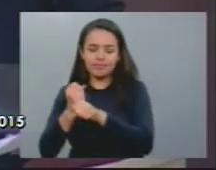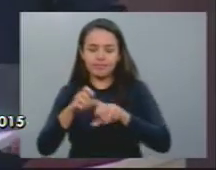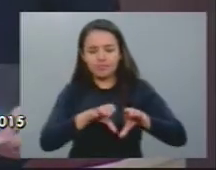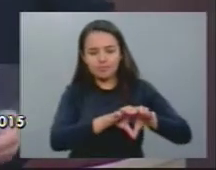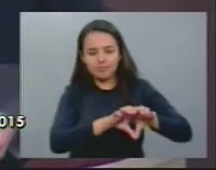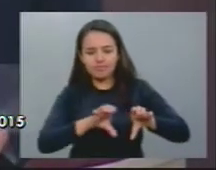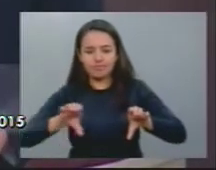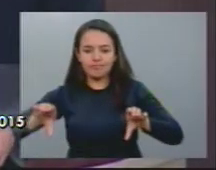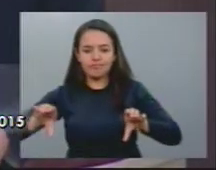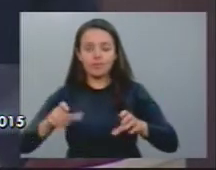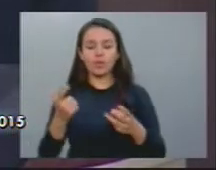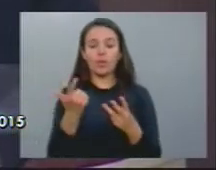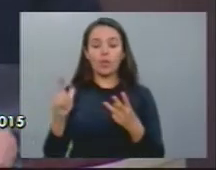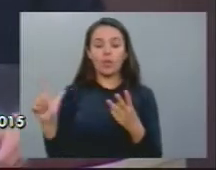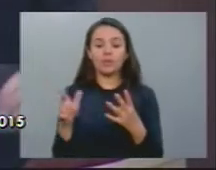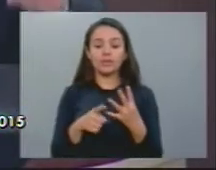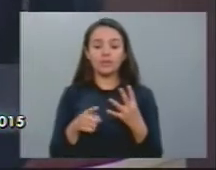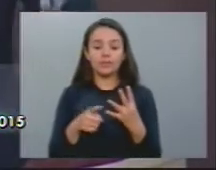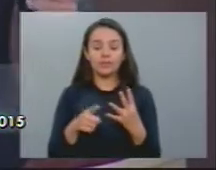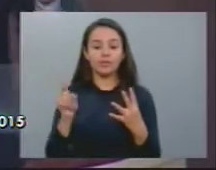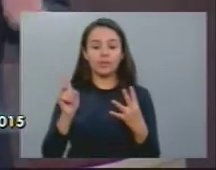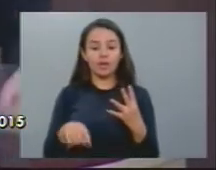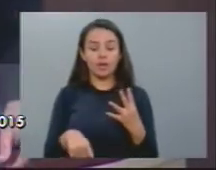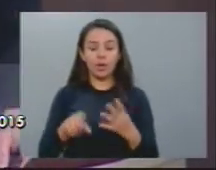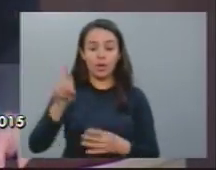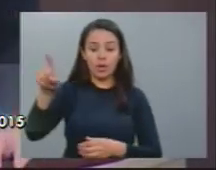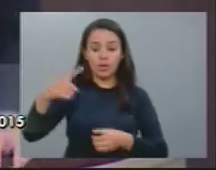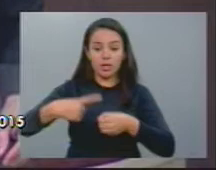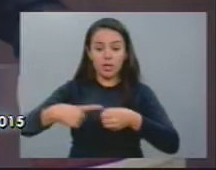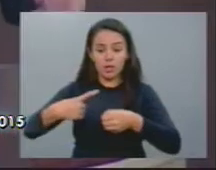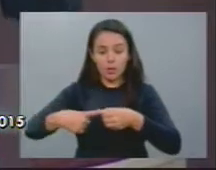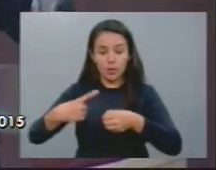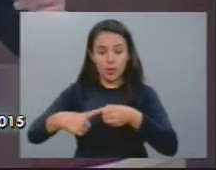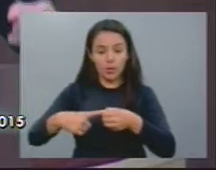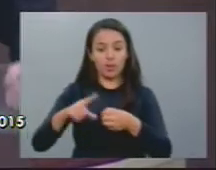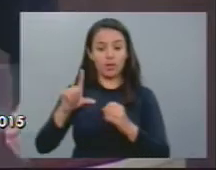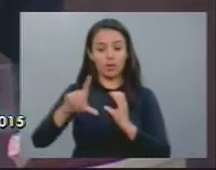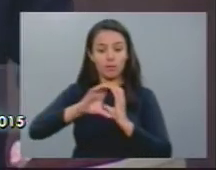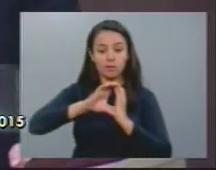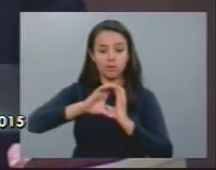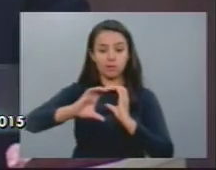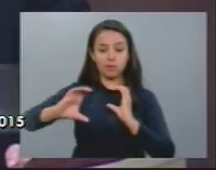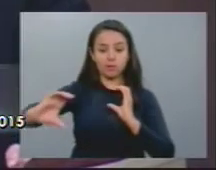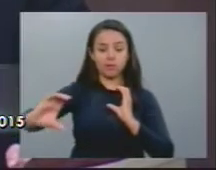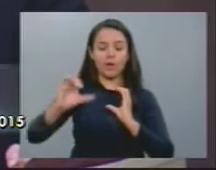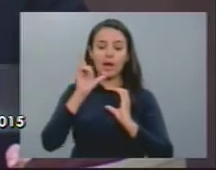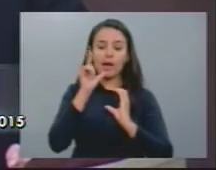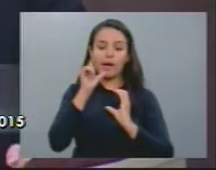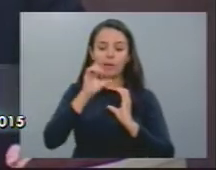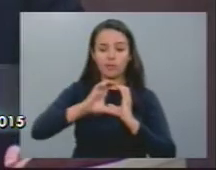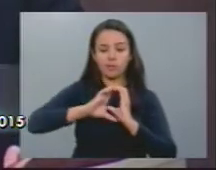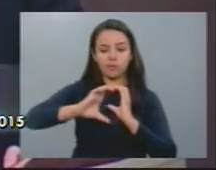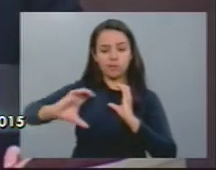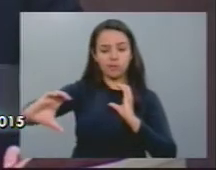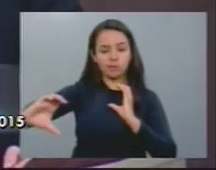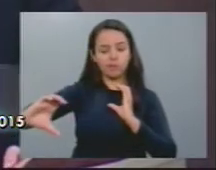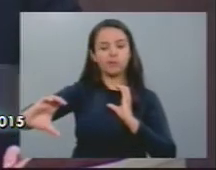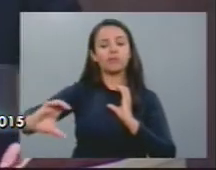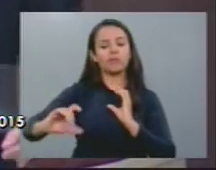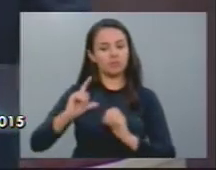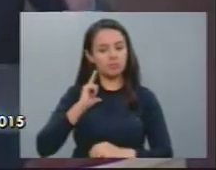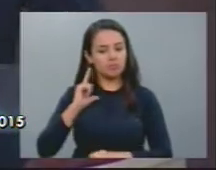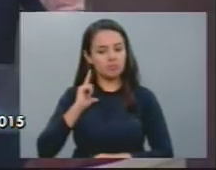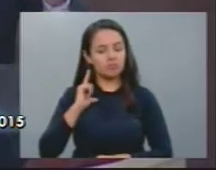Emendas para a construção de adutora em Saboeiro, por exemplo, que foi indicada pelo Movimento Ceará